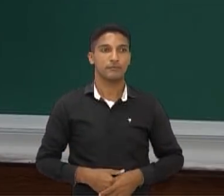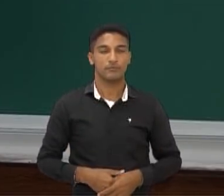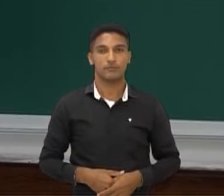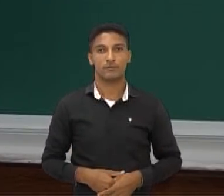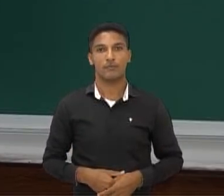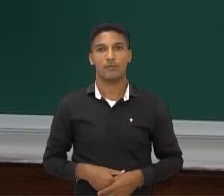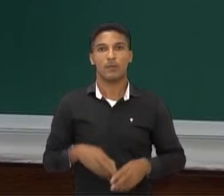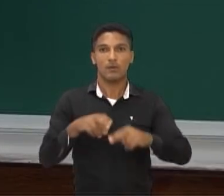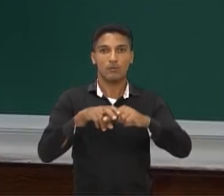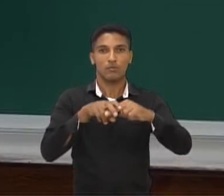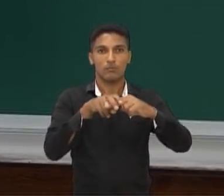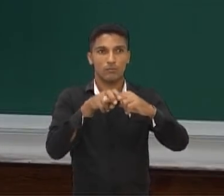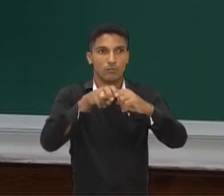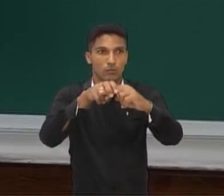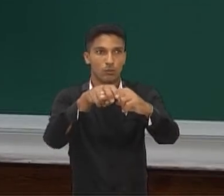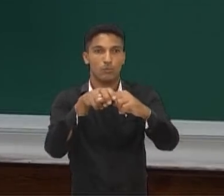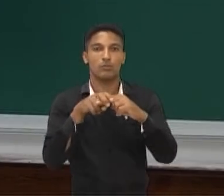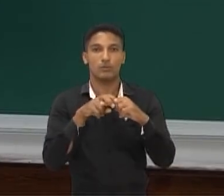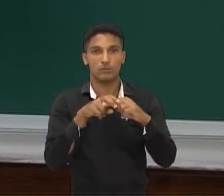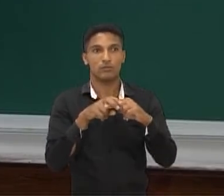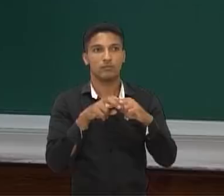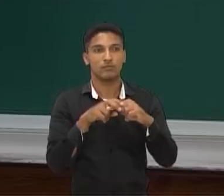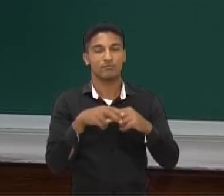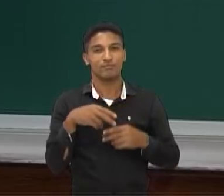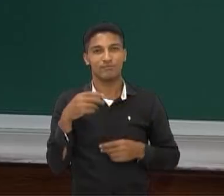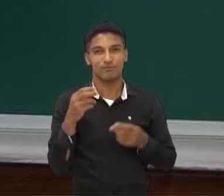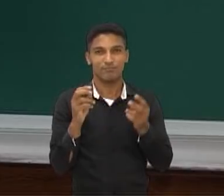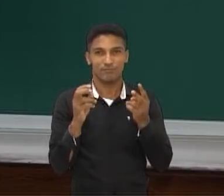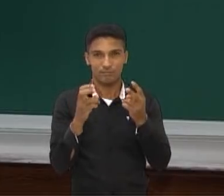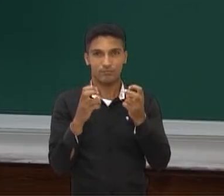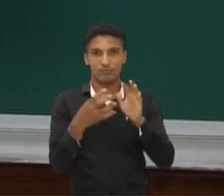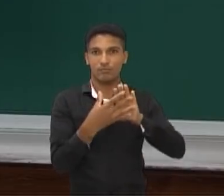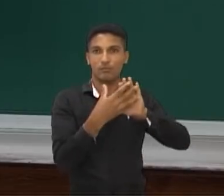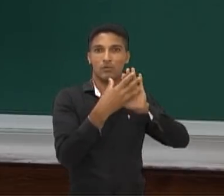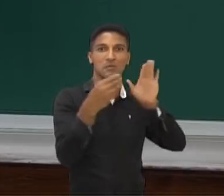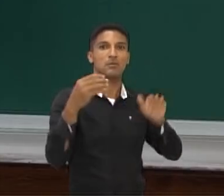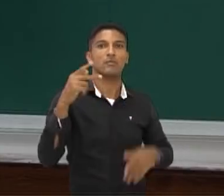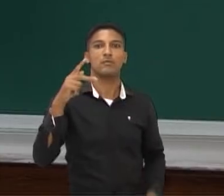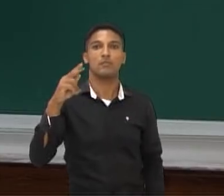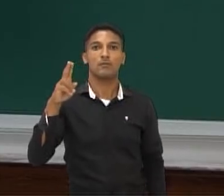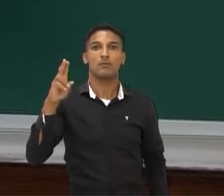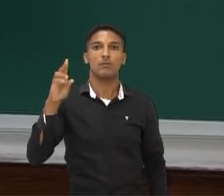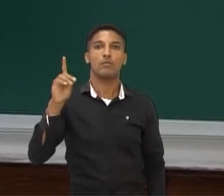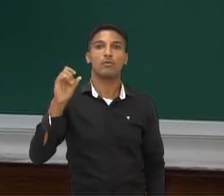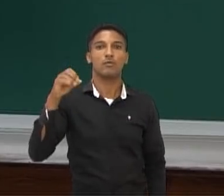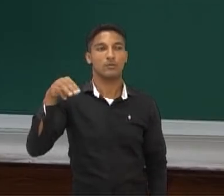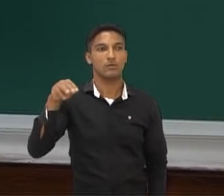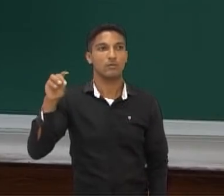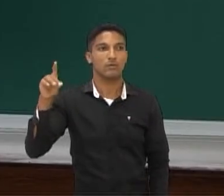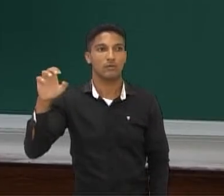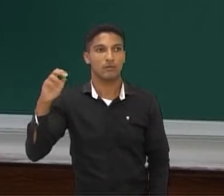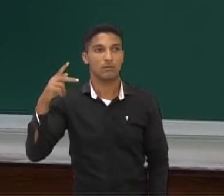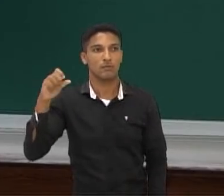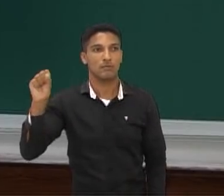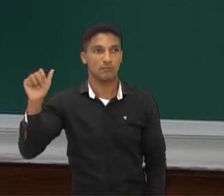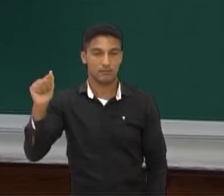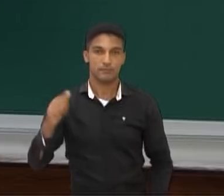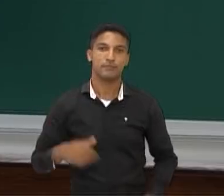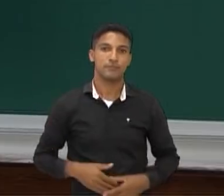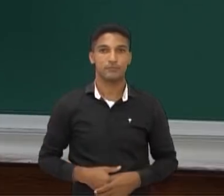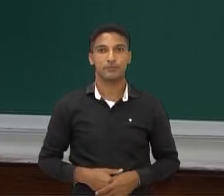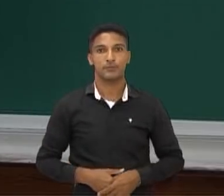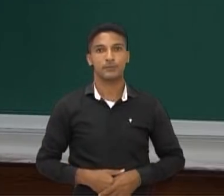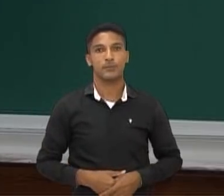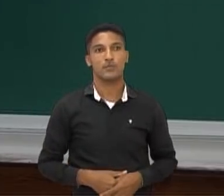o nome modelo pudim de passas. Ou ainda, eu gosto de falar bastante do panetone que a maioria das pessoas conhece, ou